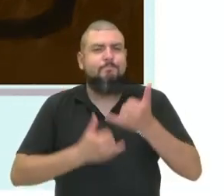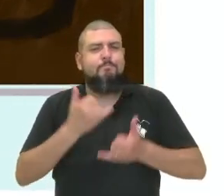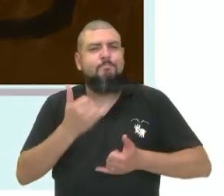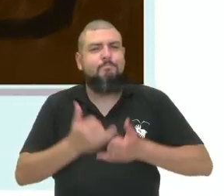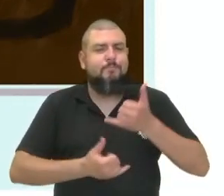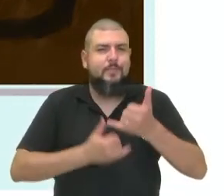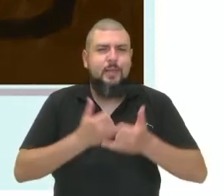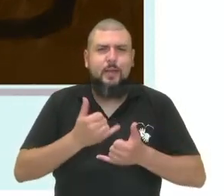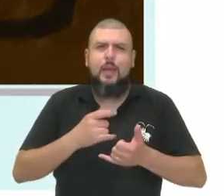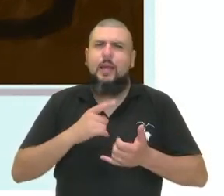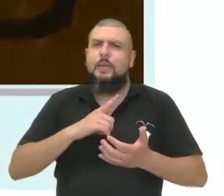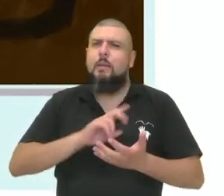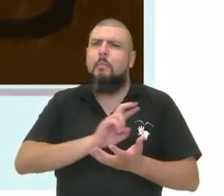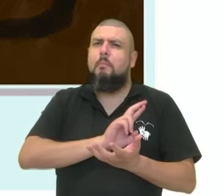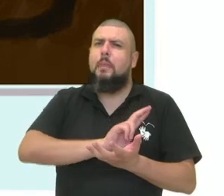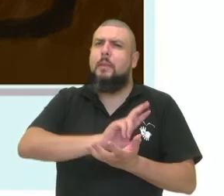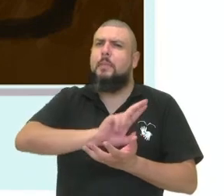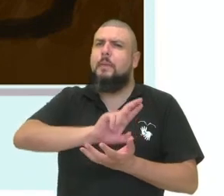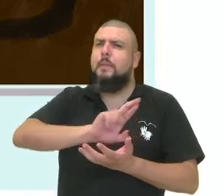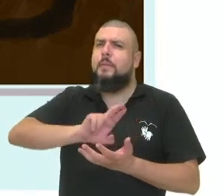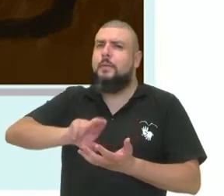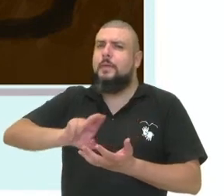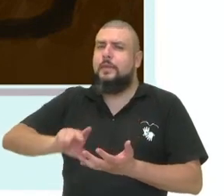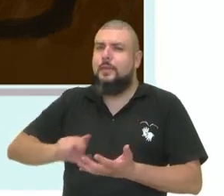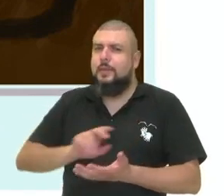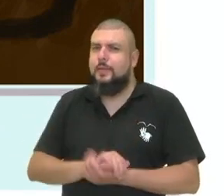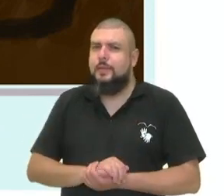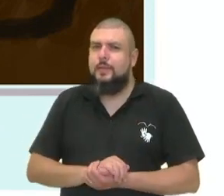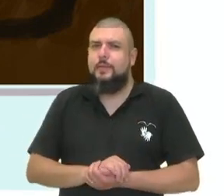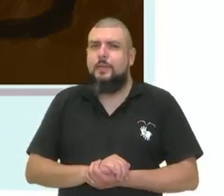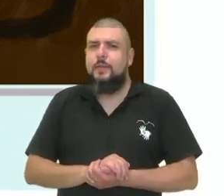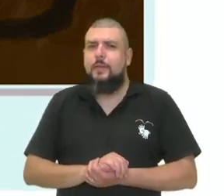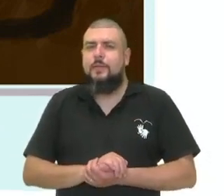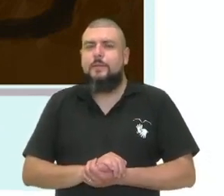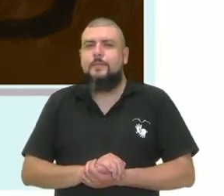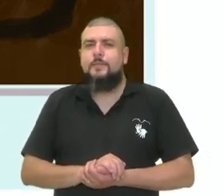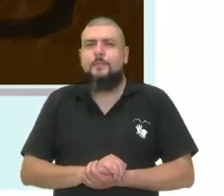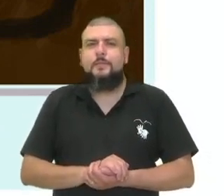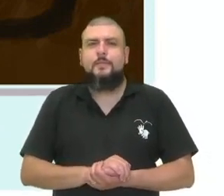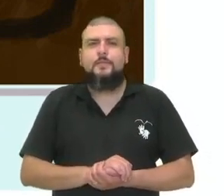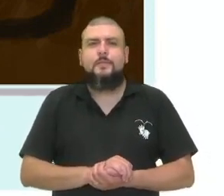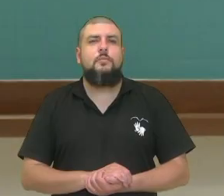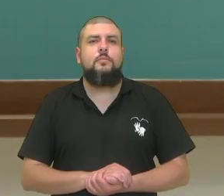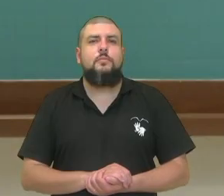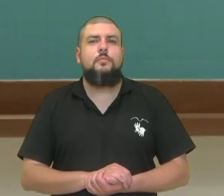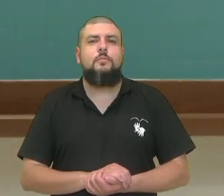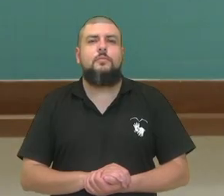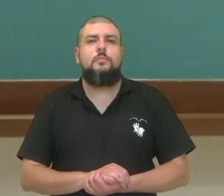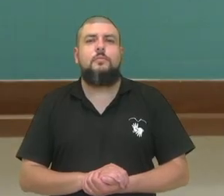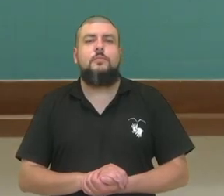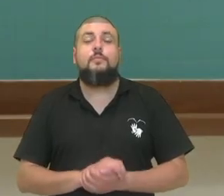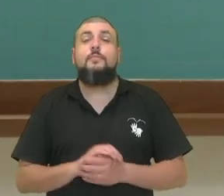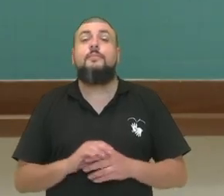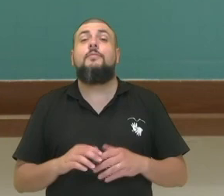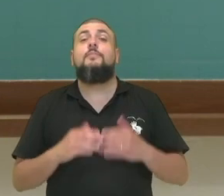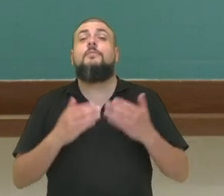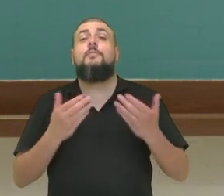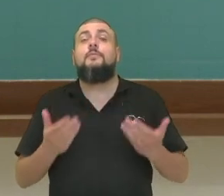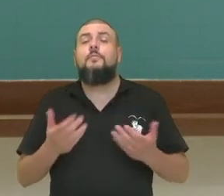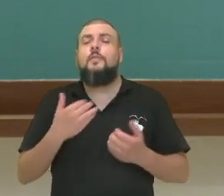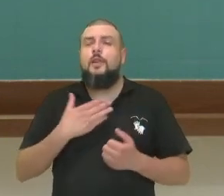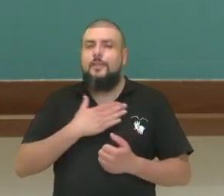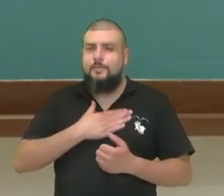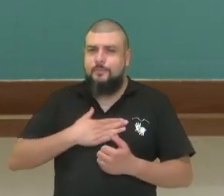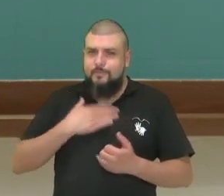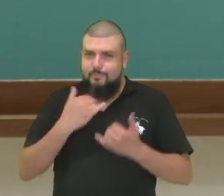terminar né porque tem bastante pecinha aqui para a gente terminar ainda tá bom a gente se vê lá na telinha E aí gente gostaram